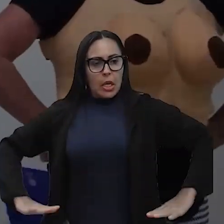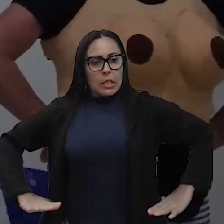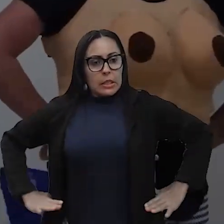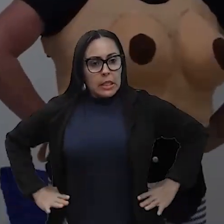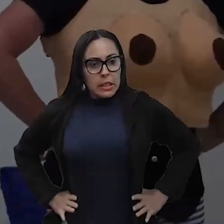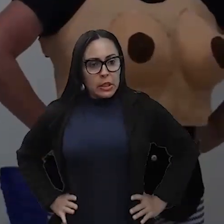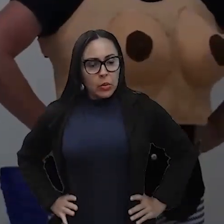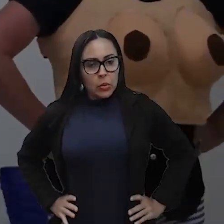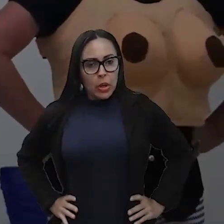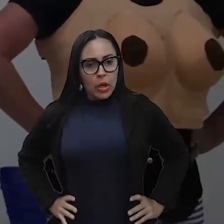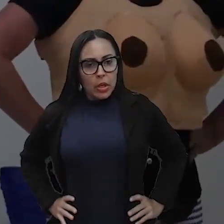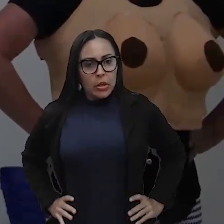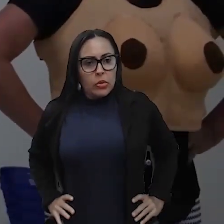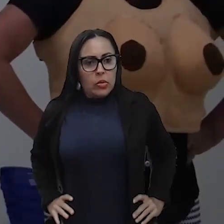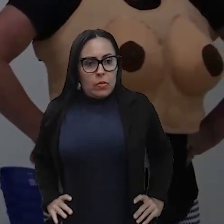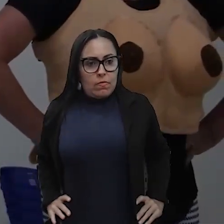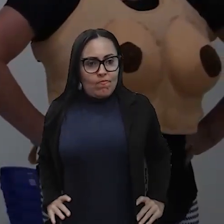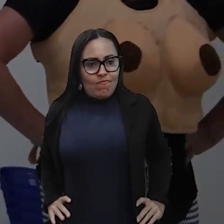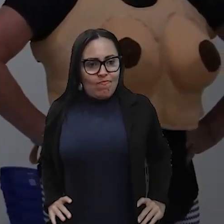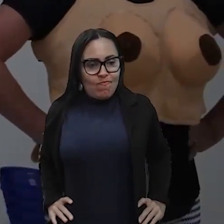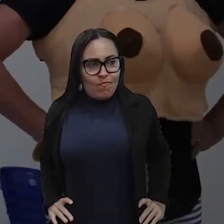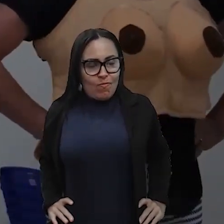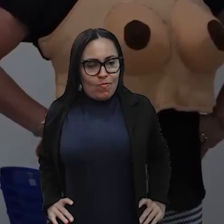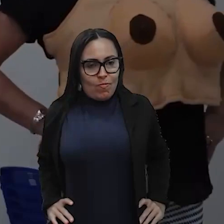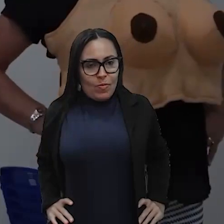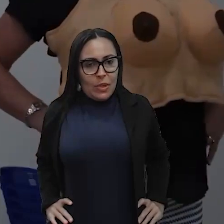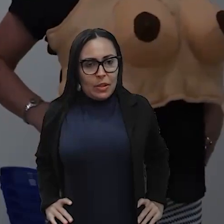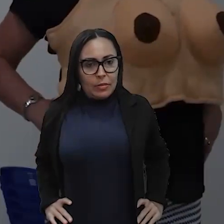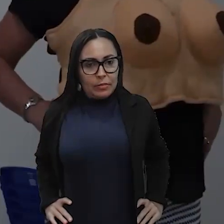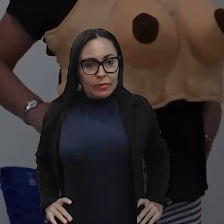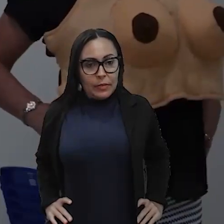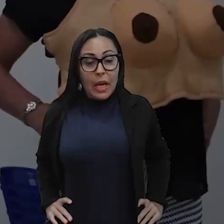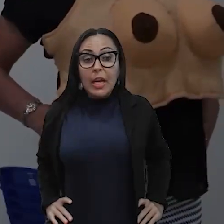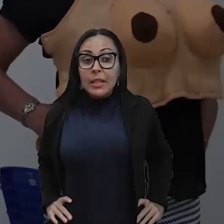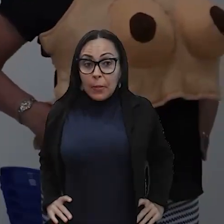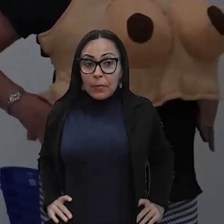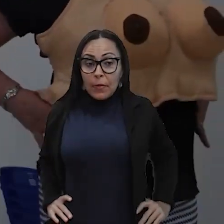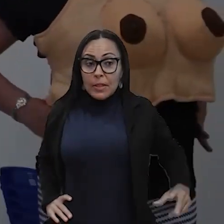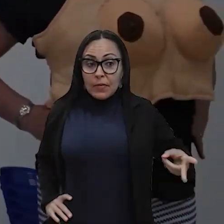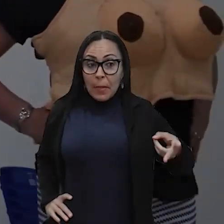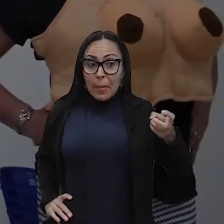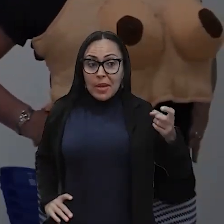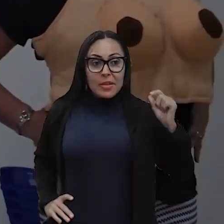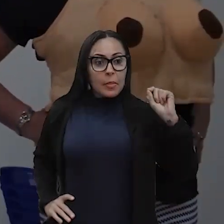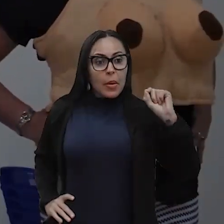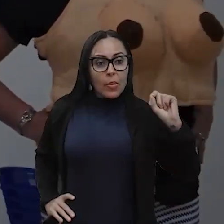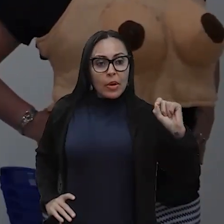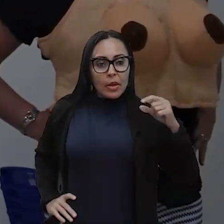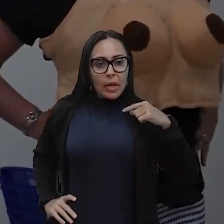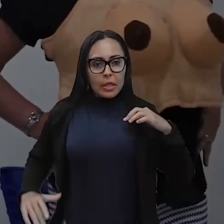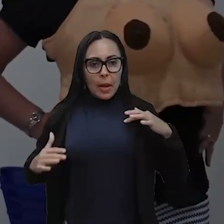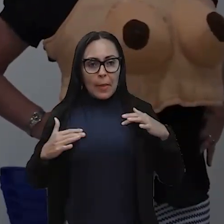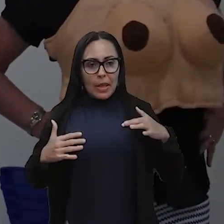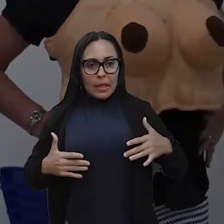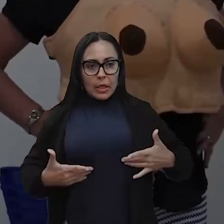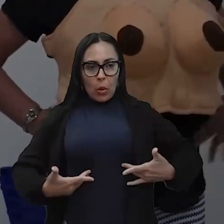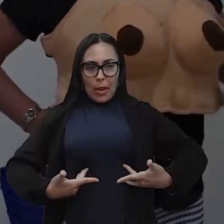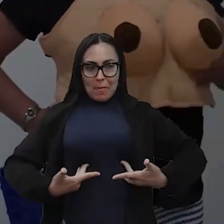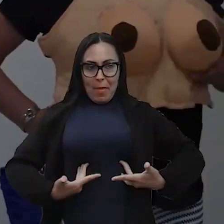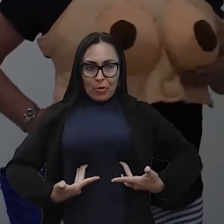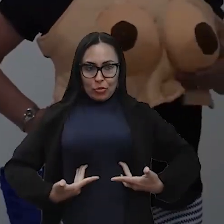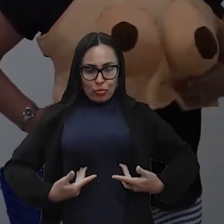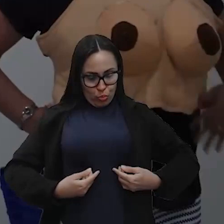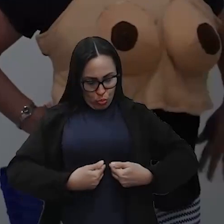cintura e joga aqui, ó, lá para trás. O que é que você vai estar avaliando agora? Se a pele descola na parte de baixo. Certo